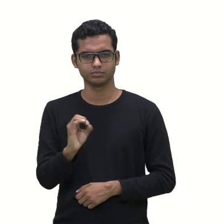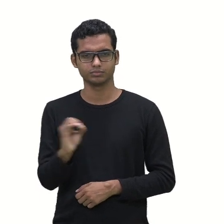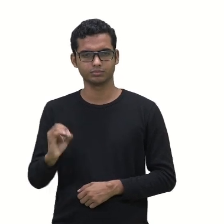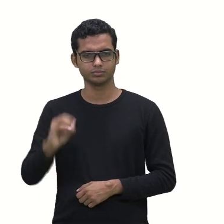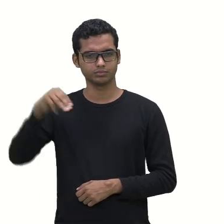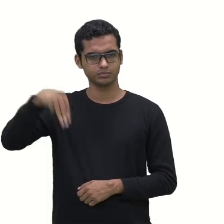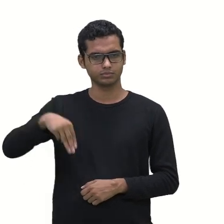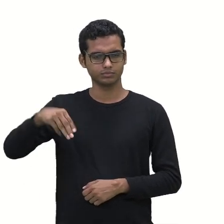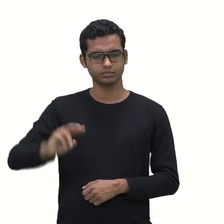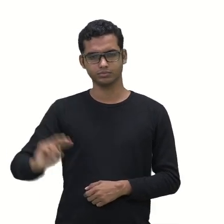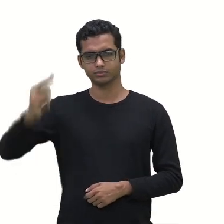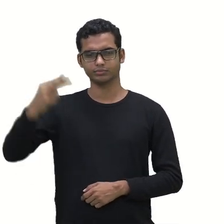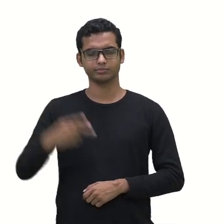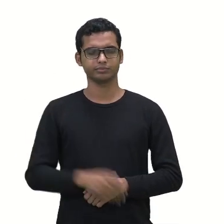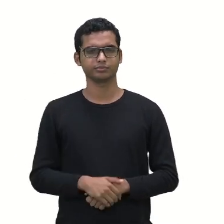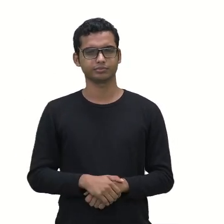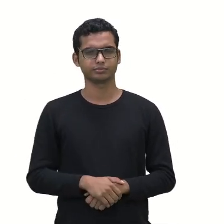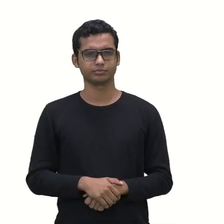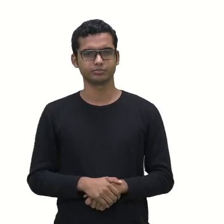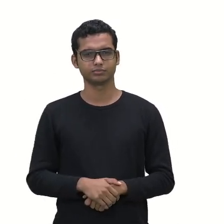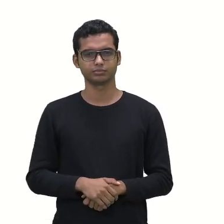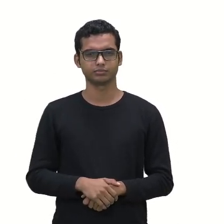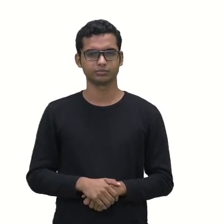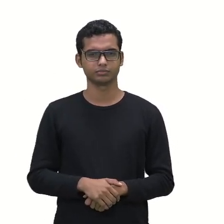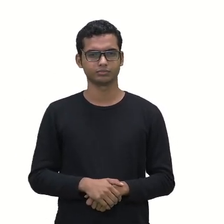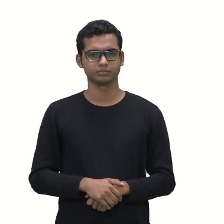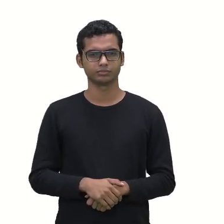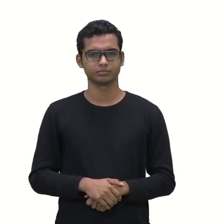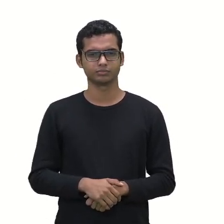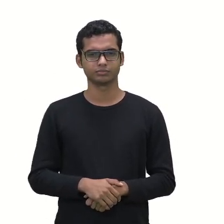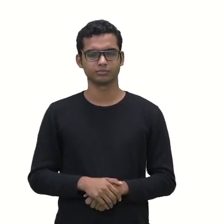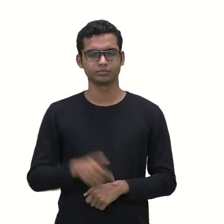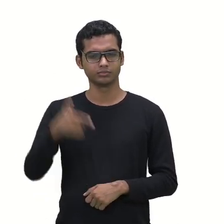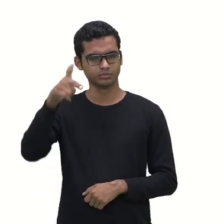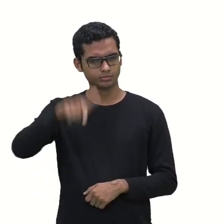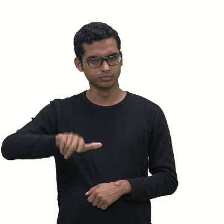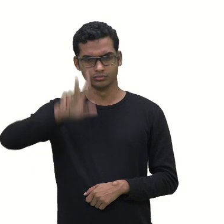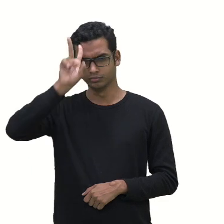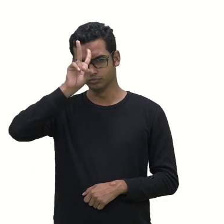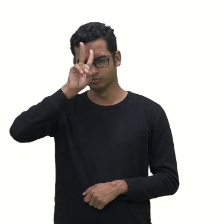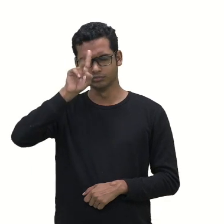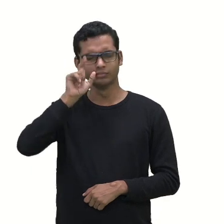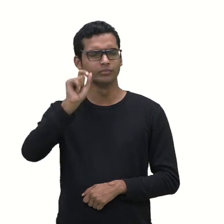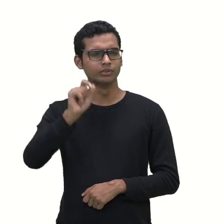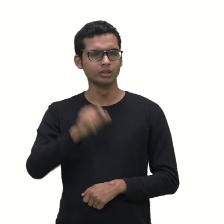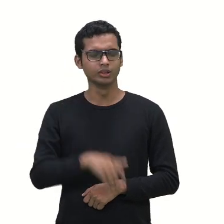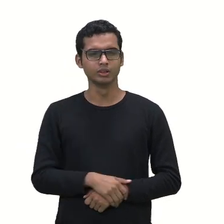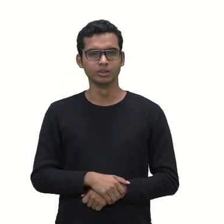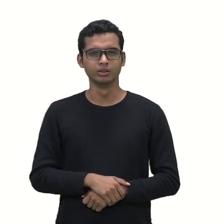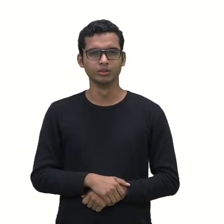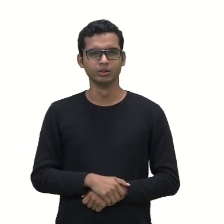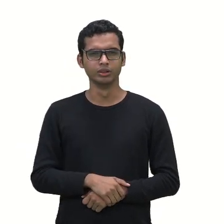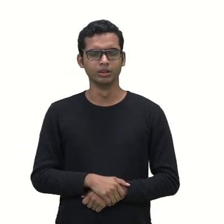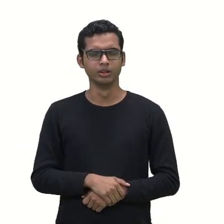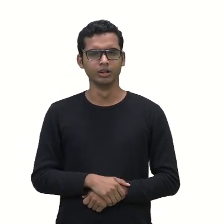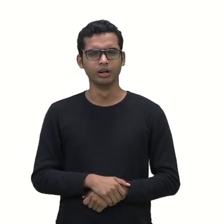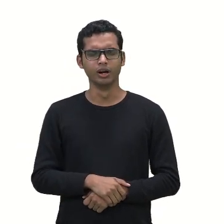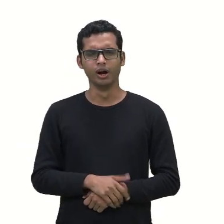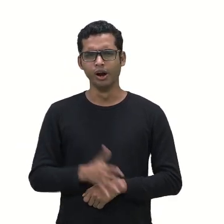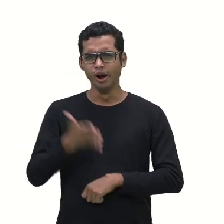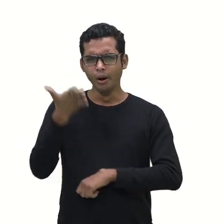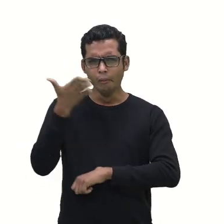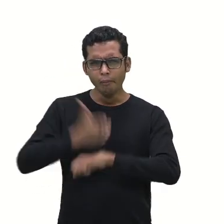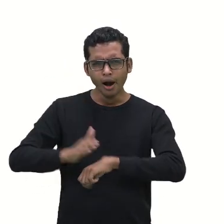é a nossa unidade, tá? E aí, novamente, reforço, tá bom? Para uma situação